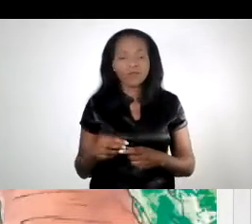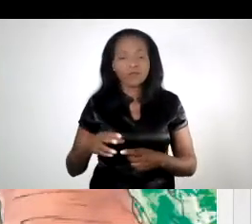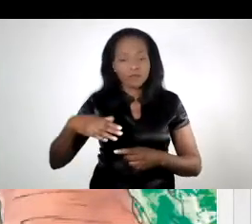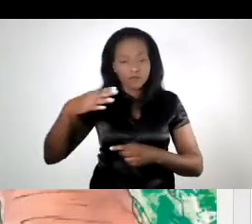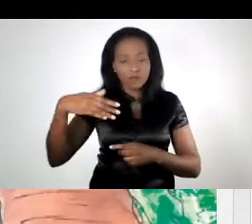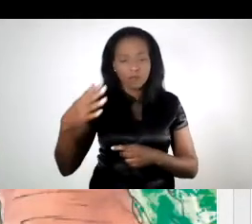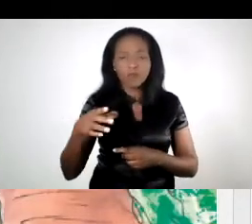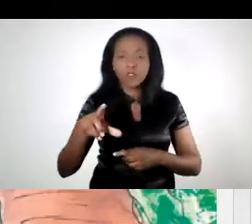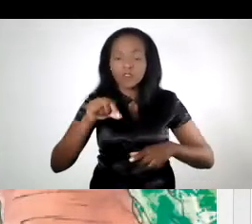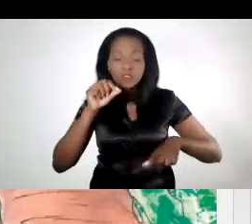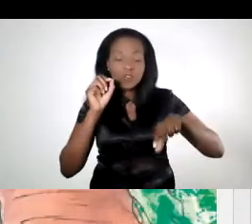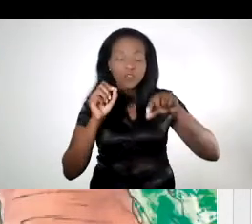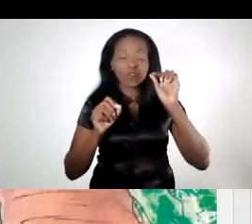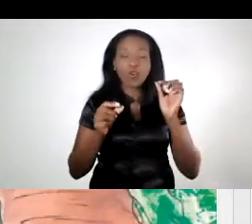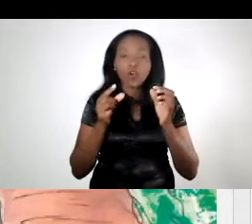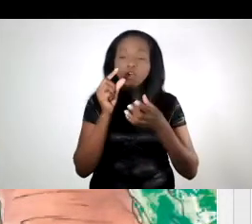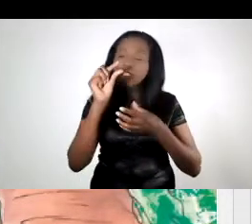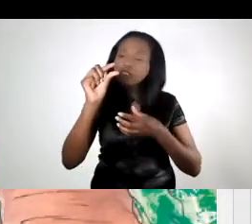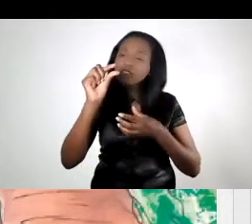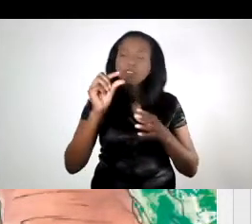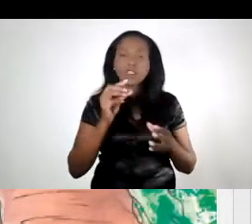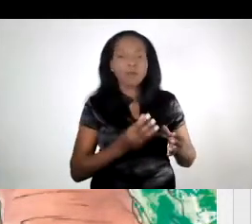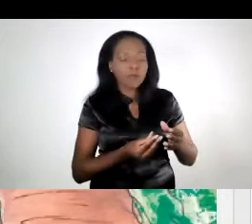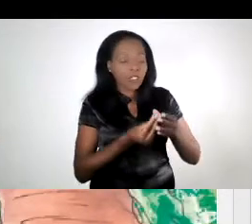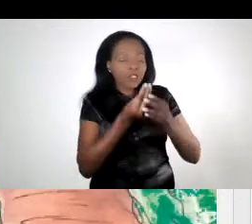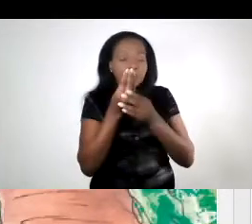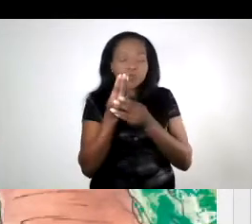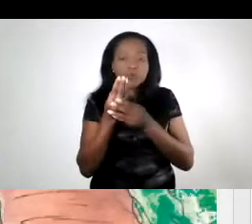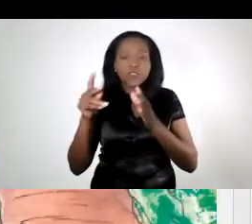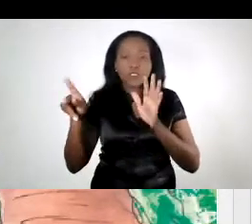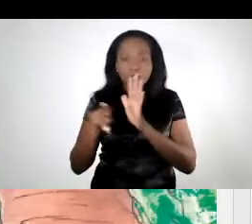as sementes e mudas para o plantio.